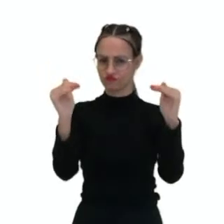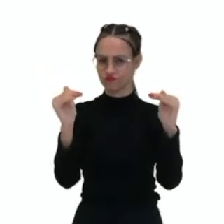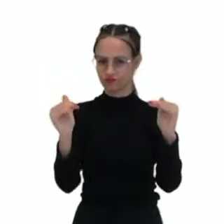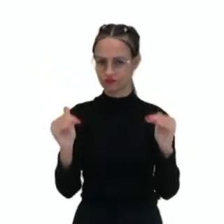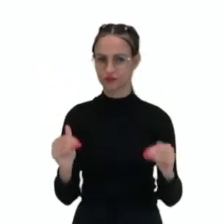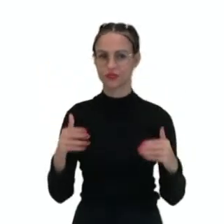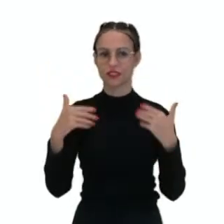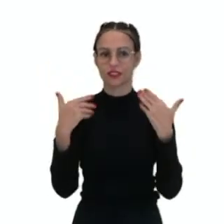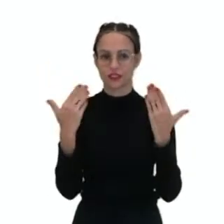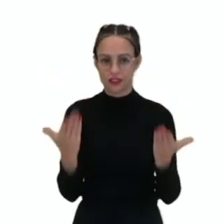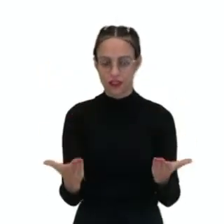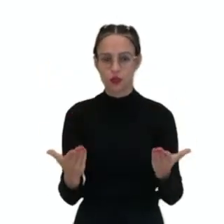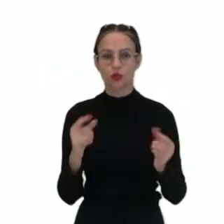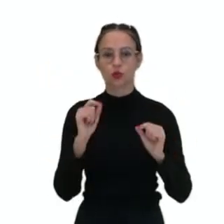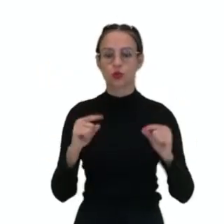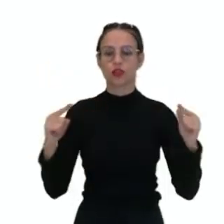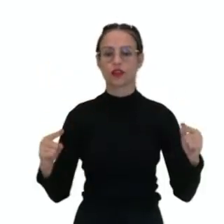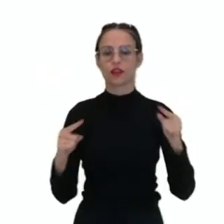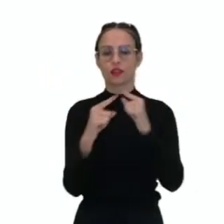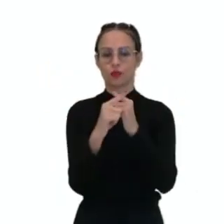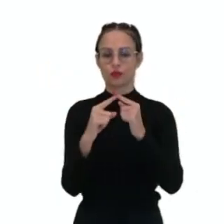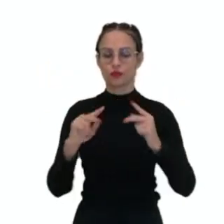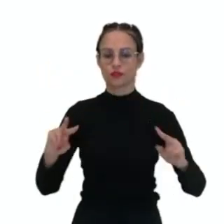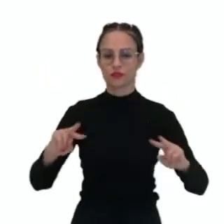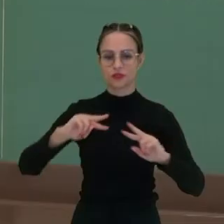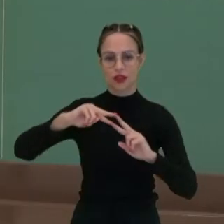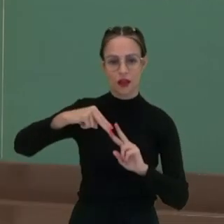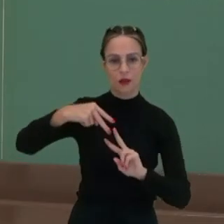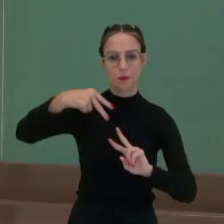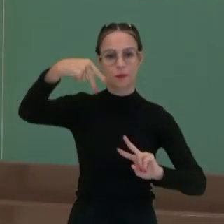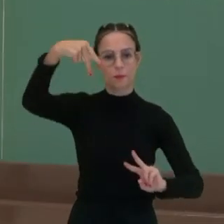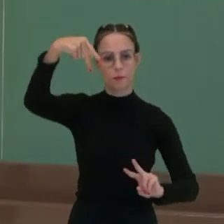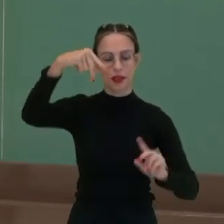a gente vai ter aí o cruzamento, a fita